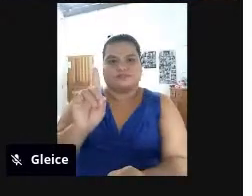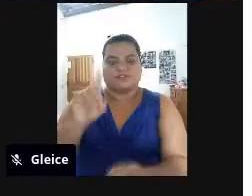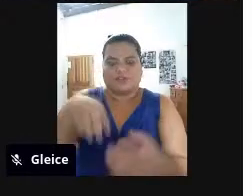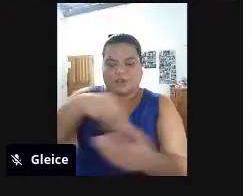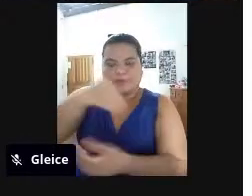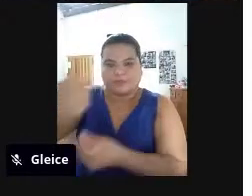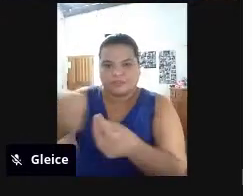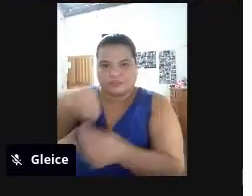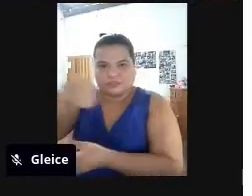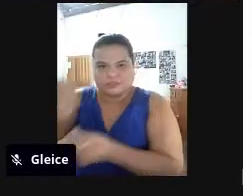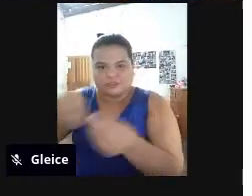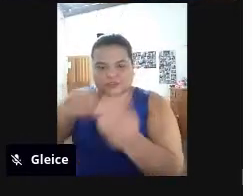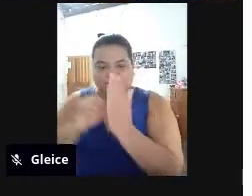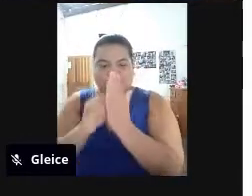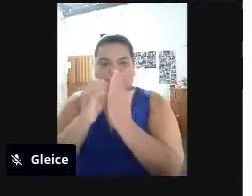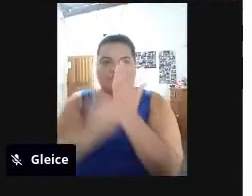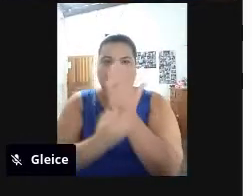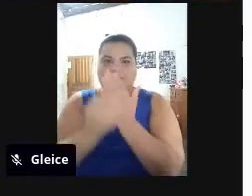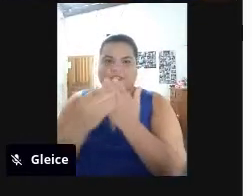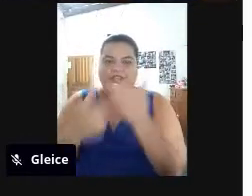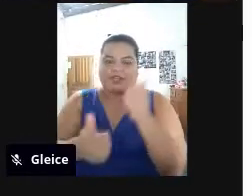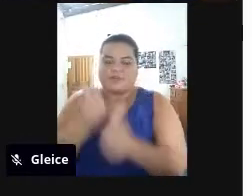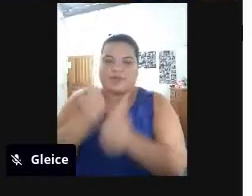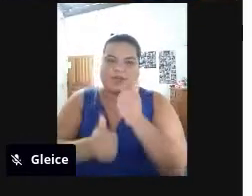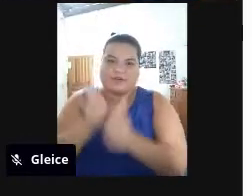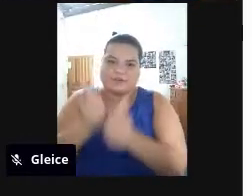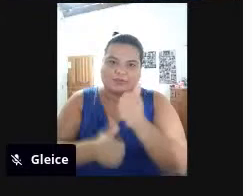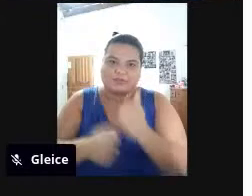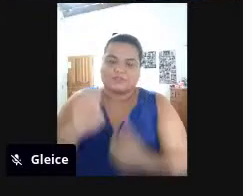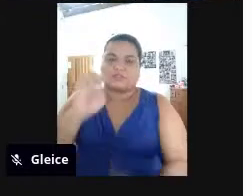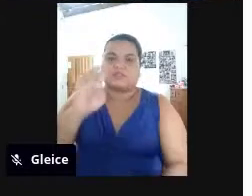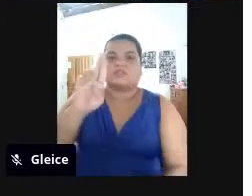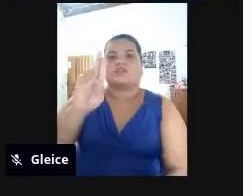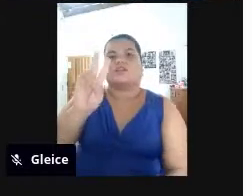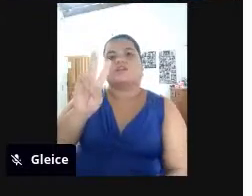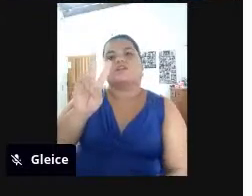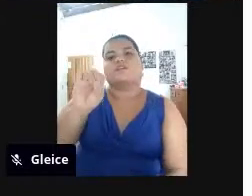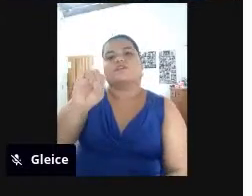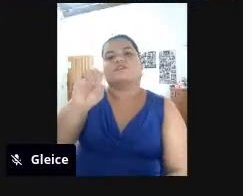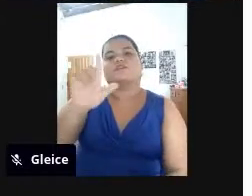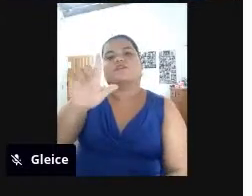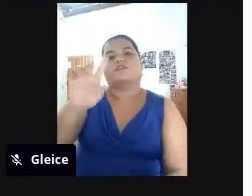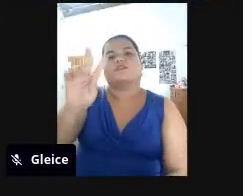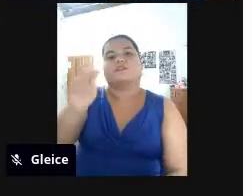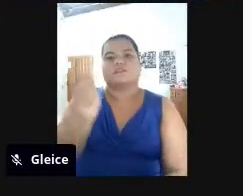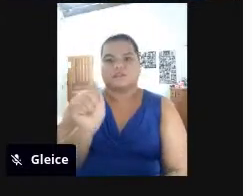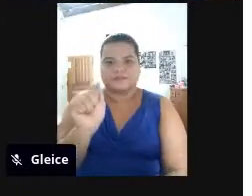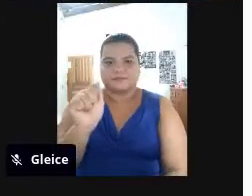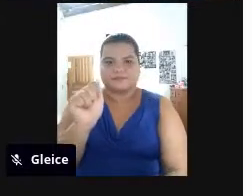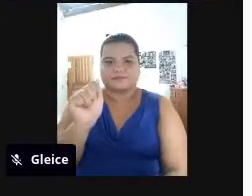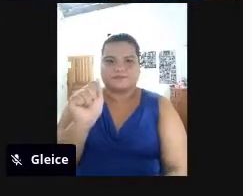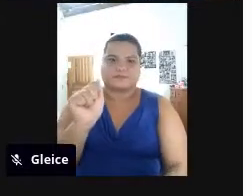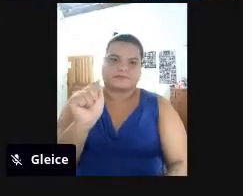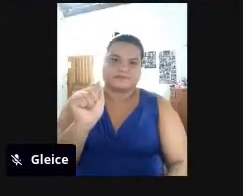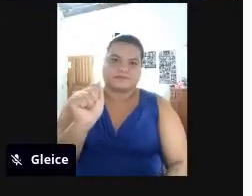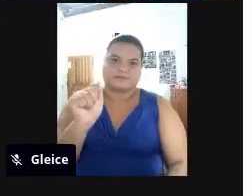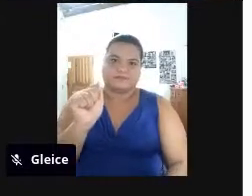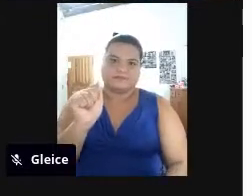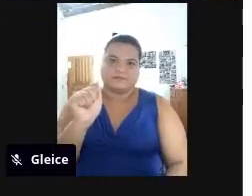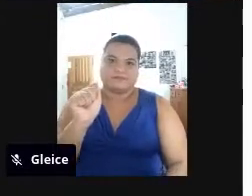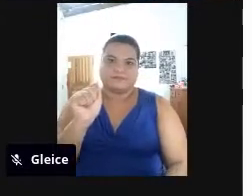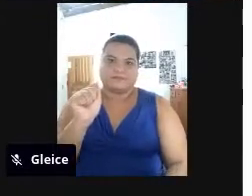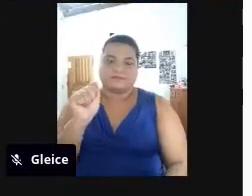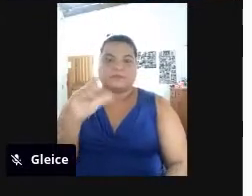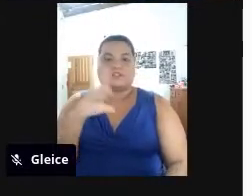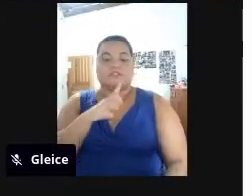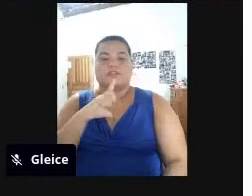proteína da ervilha. Vejam que, para a maioria dos aminoácidos, a fonte animal, né, que aqui no caso é o whey, tem uma